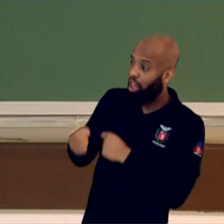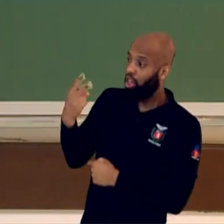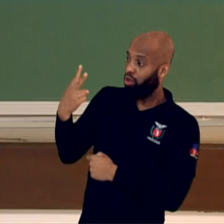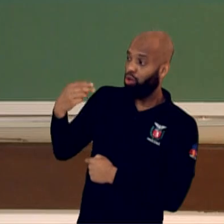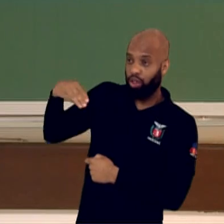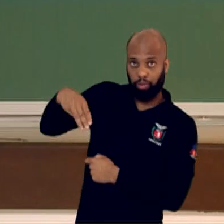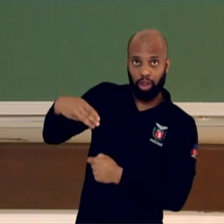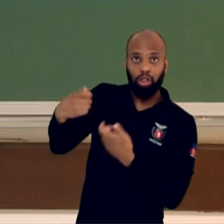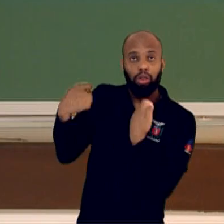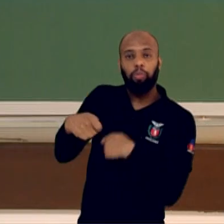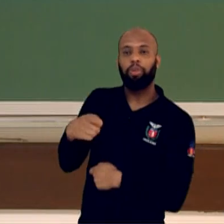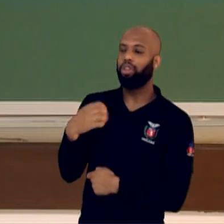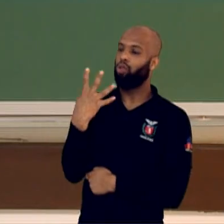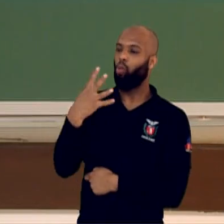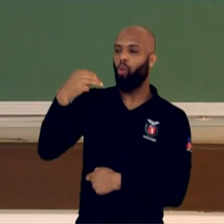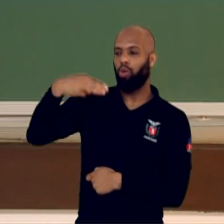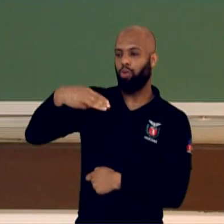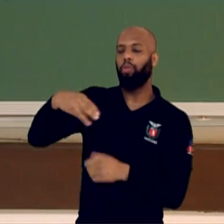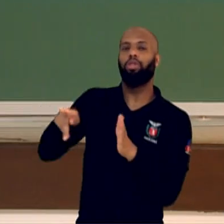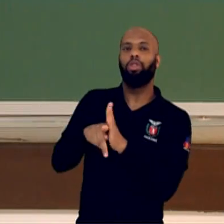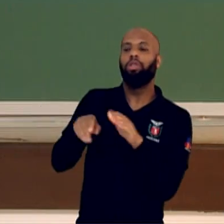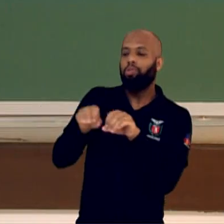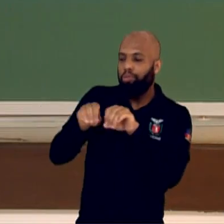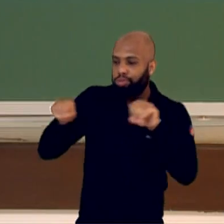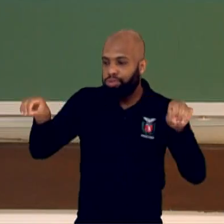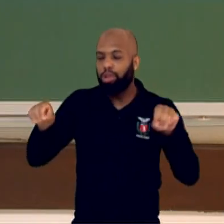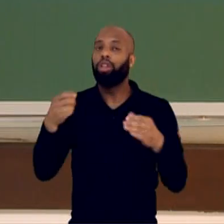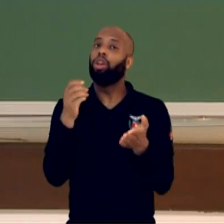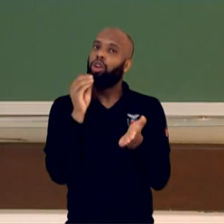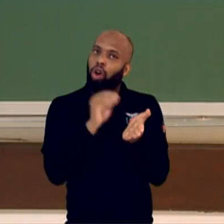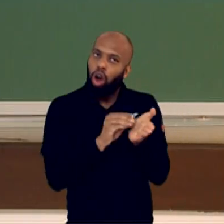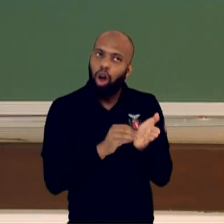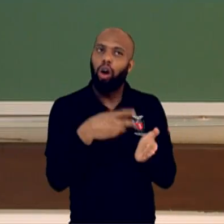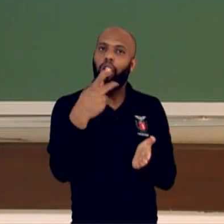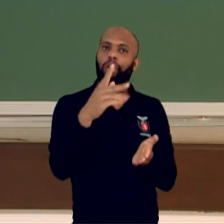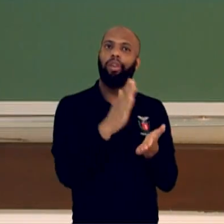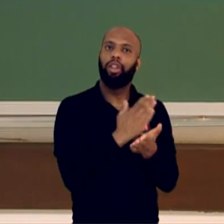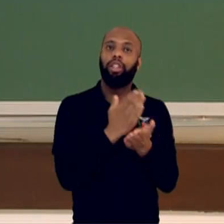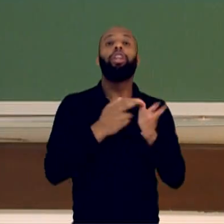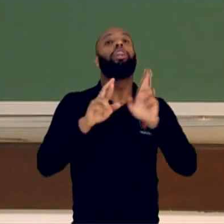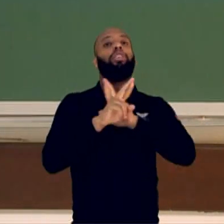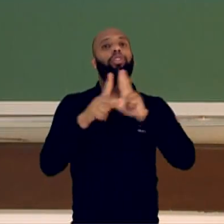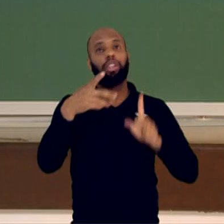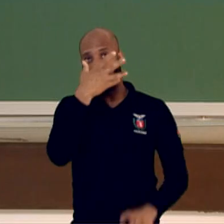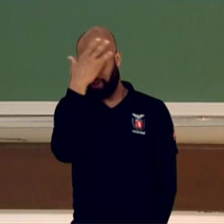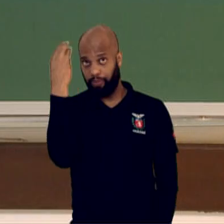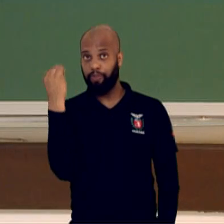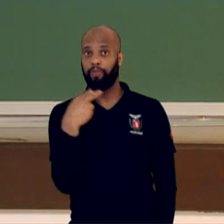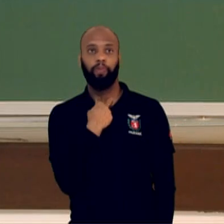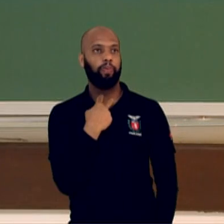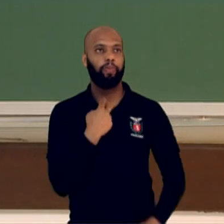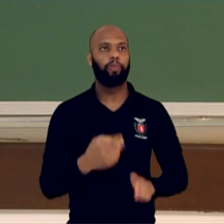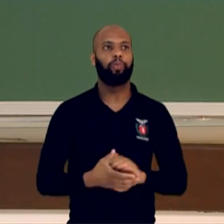corda, tá? Então, tem essa diferença também. Então, anote no teu caderno aí as diferenças para você não confundir, tá?